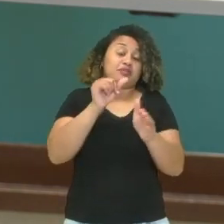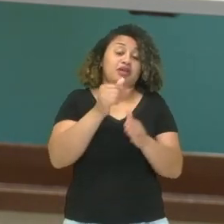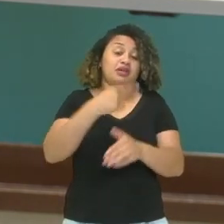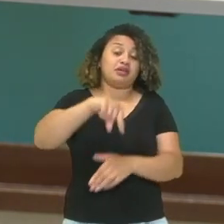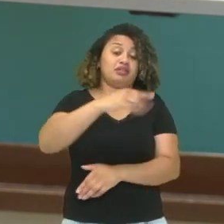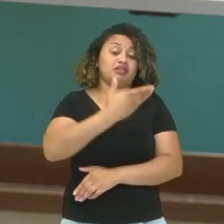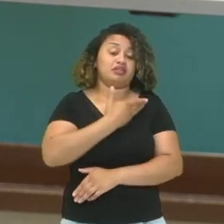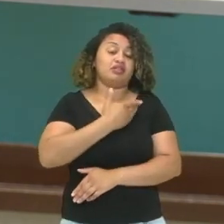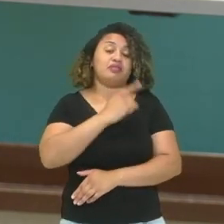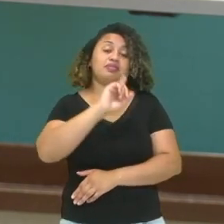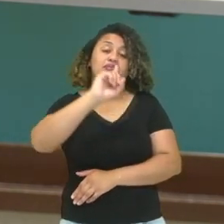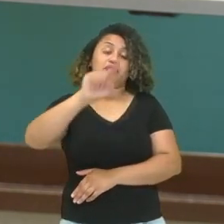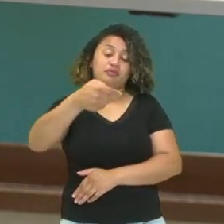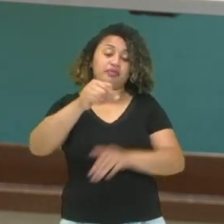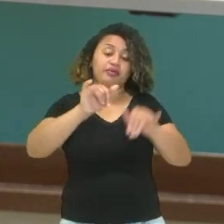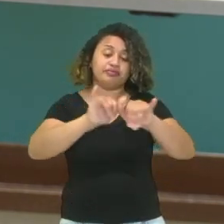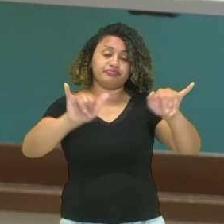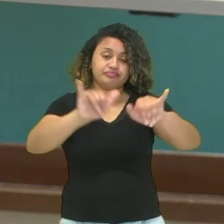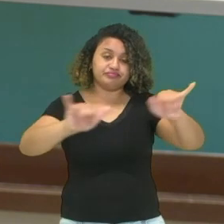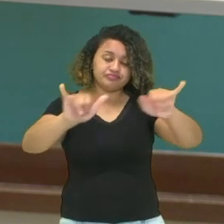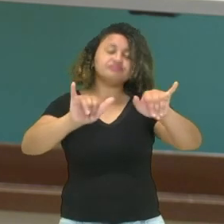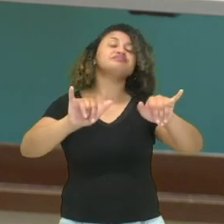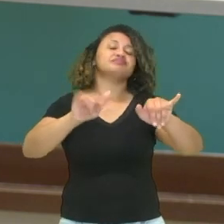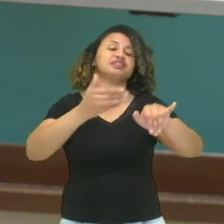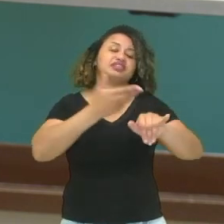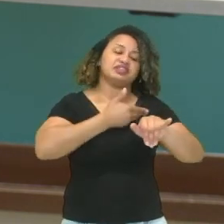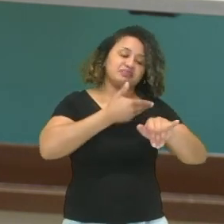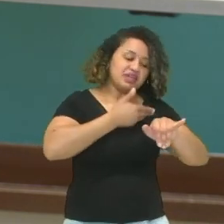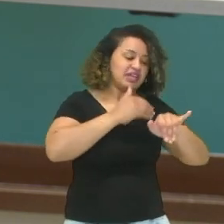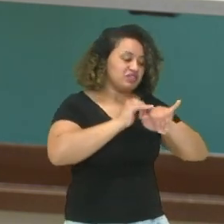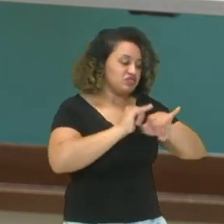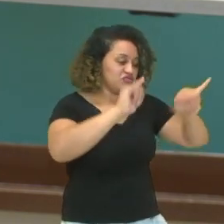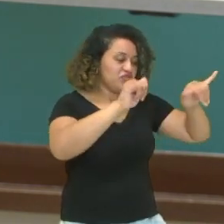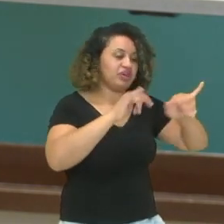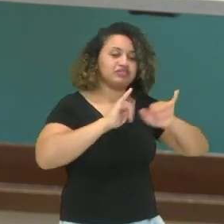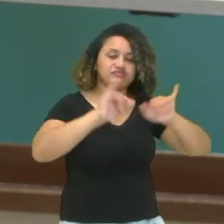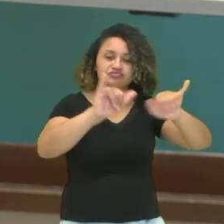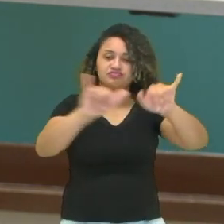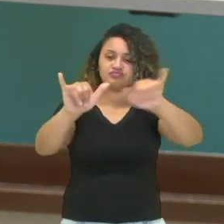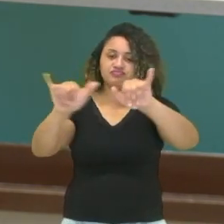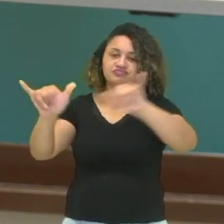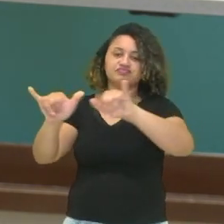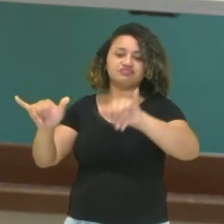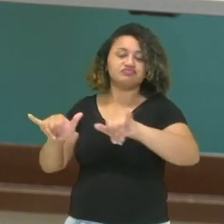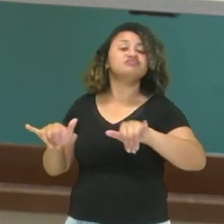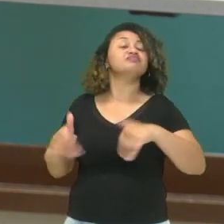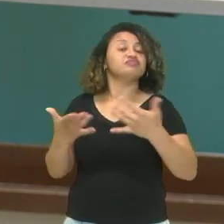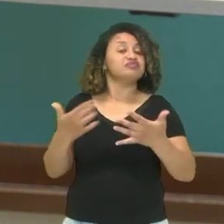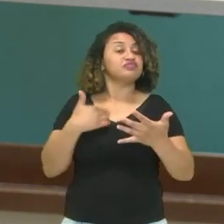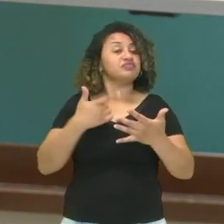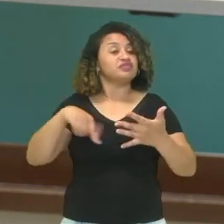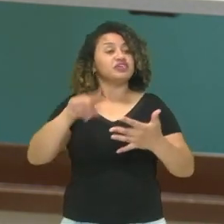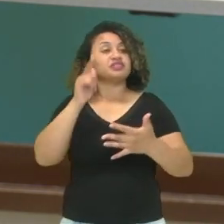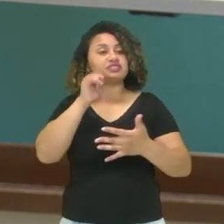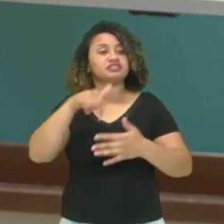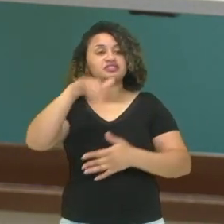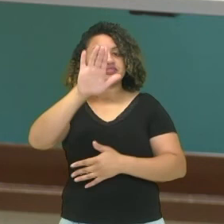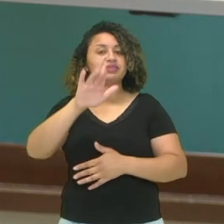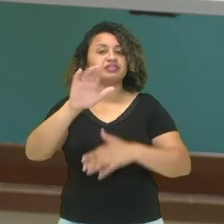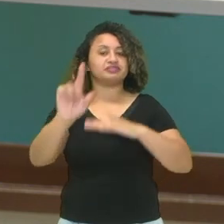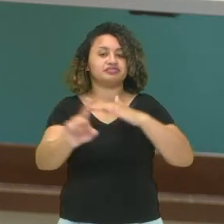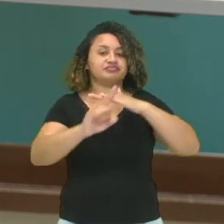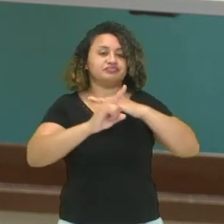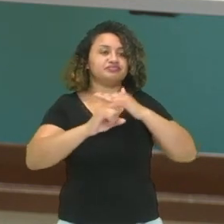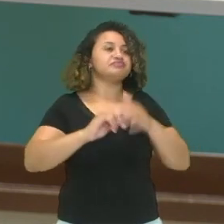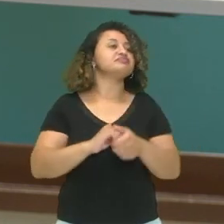E depois, obviamente, ela vai conseguir vender para as amigas das amigas, que vai ser uma corrente de indicações que vai ter. A